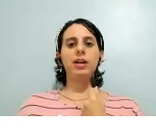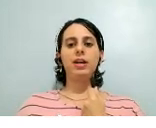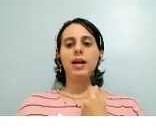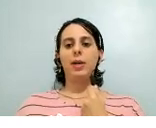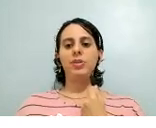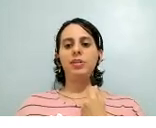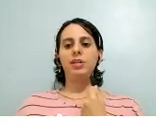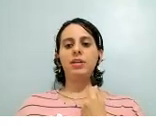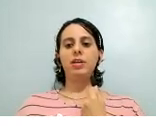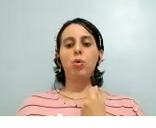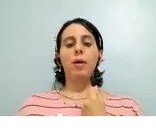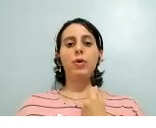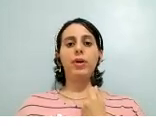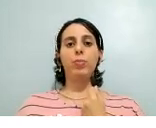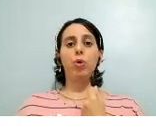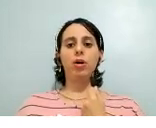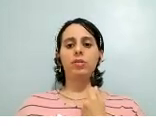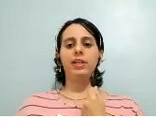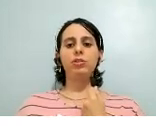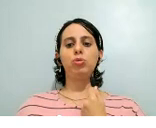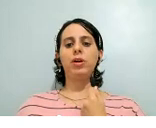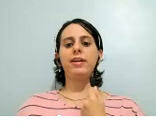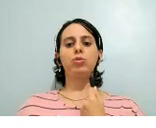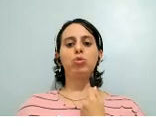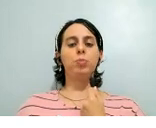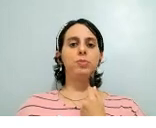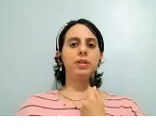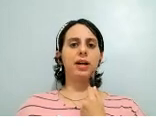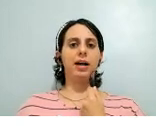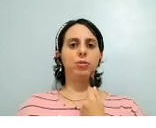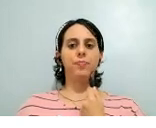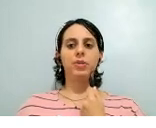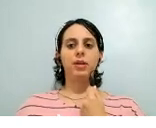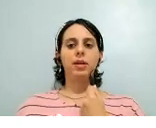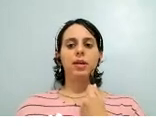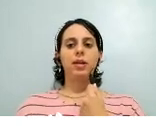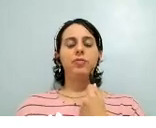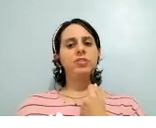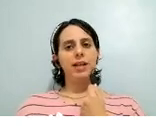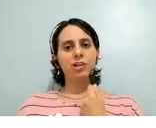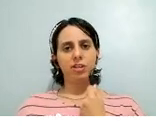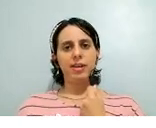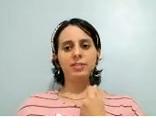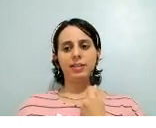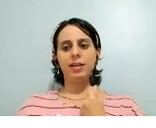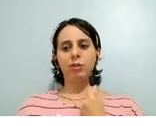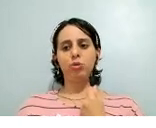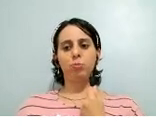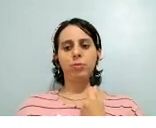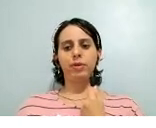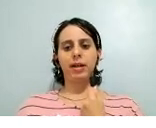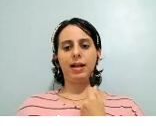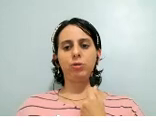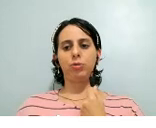imagem, né? A menininha aqui com a mão na boca, dentro do carrinho do supermercado. Você acha que esse carrinho